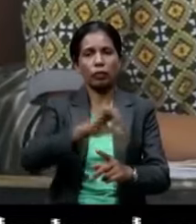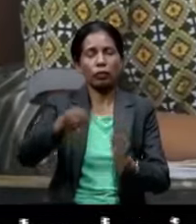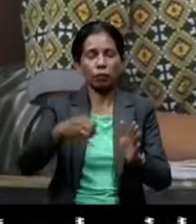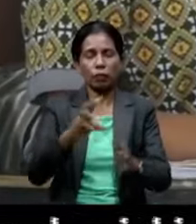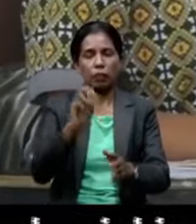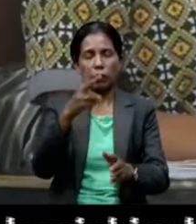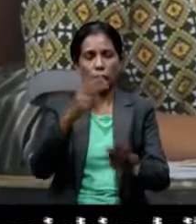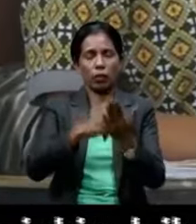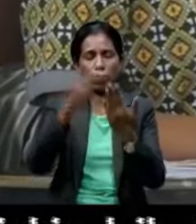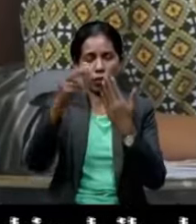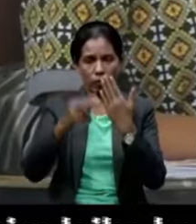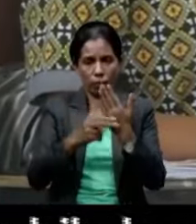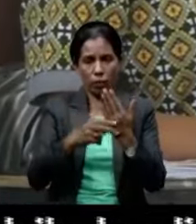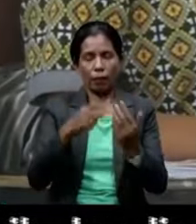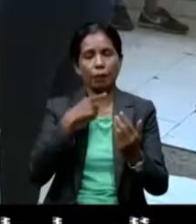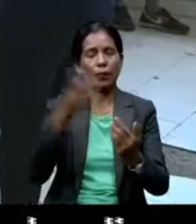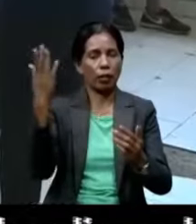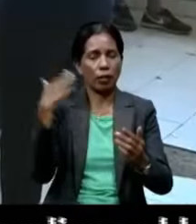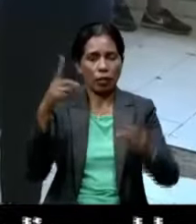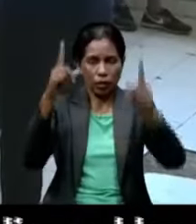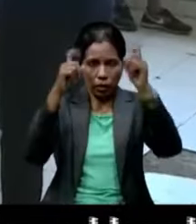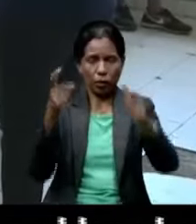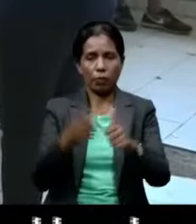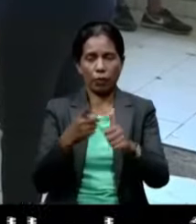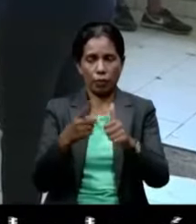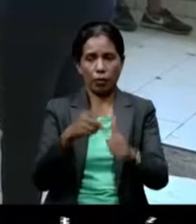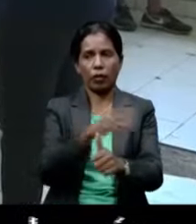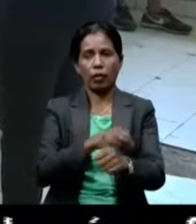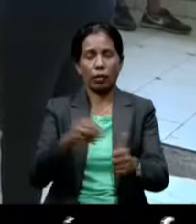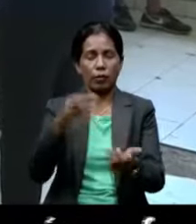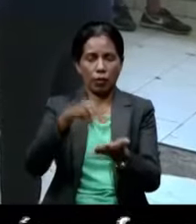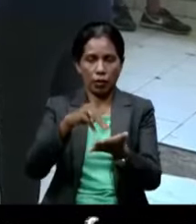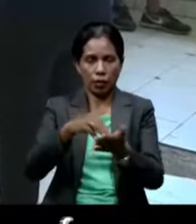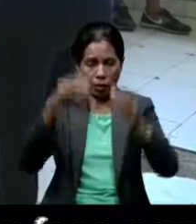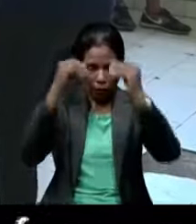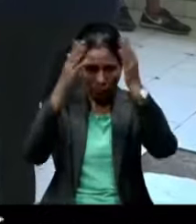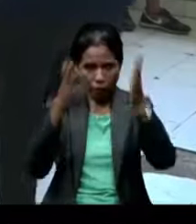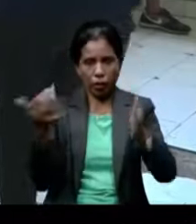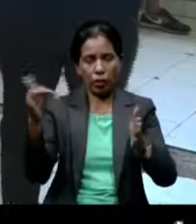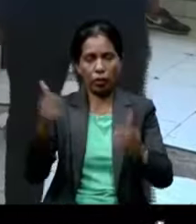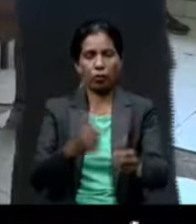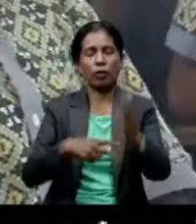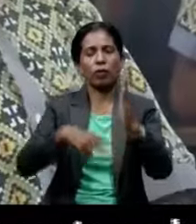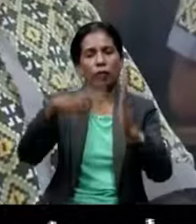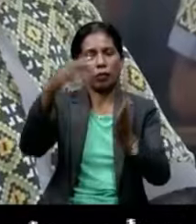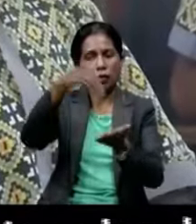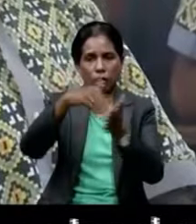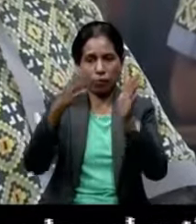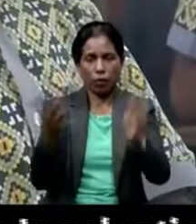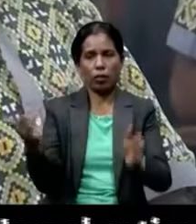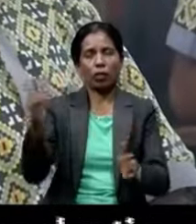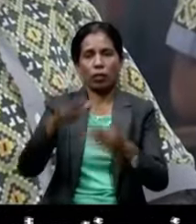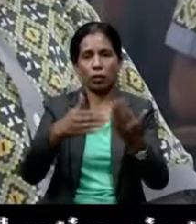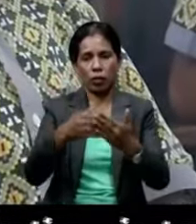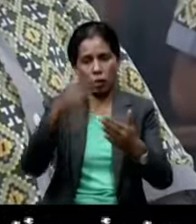novembro, canisis elo hateten, antes né, e a exame primeiro trimestre. Matéria balon professor Sira preenche de valor para estudante Sira e a caderneta,